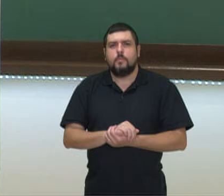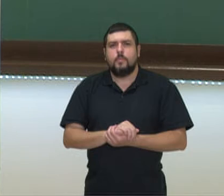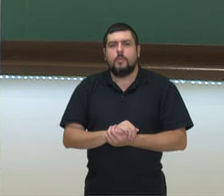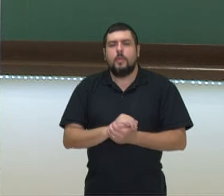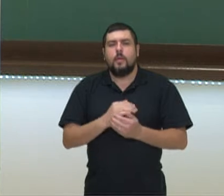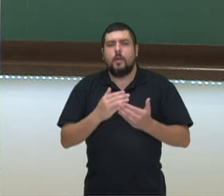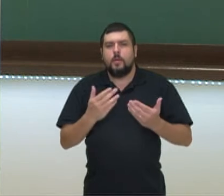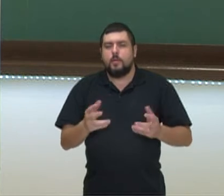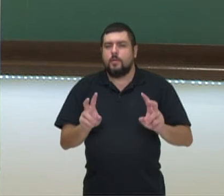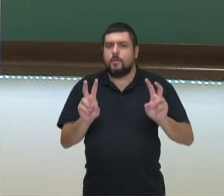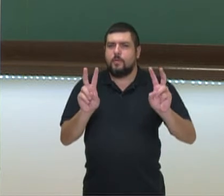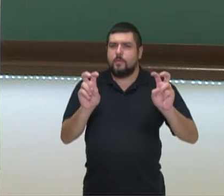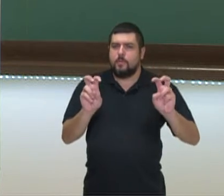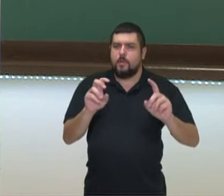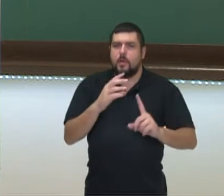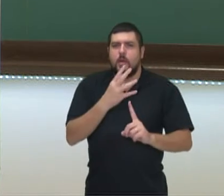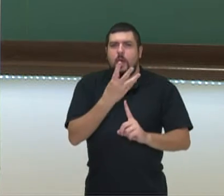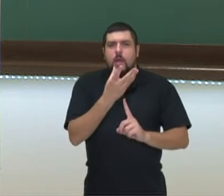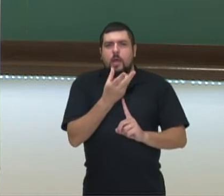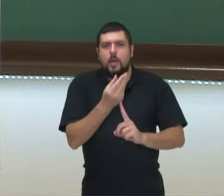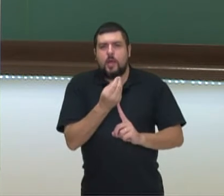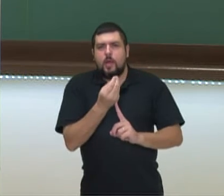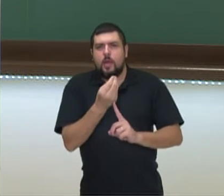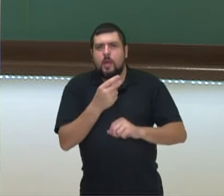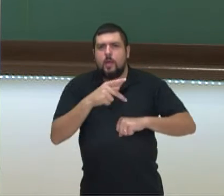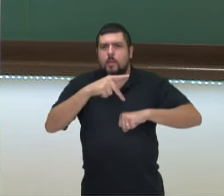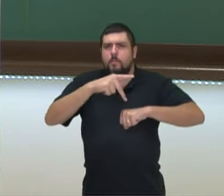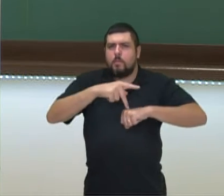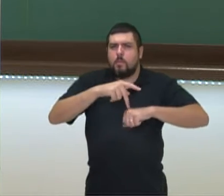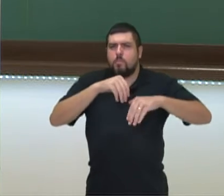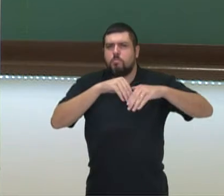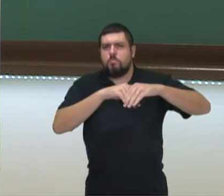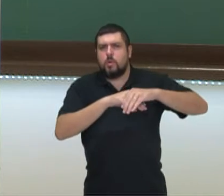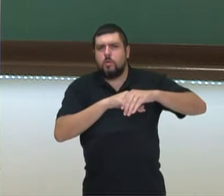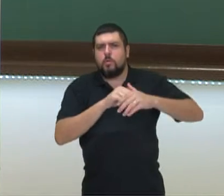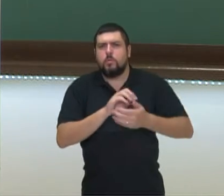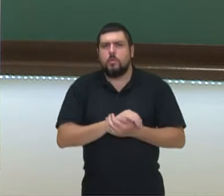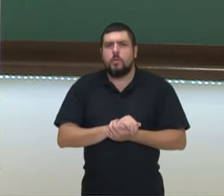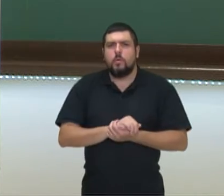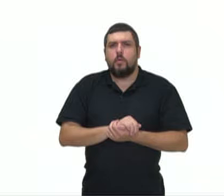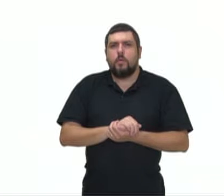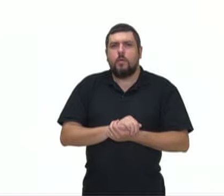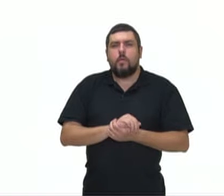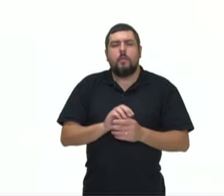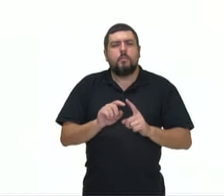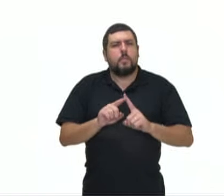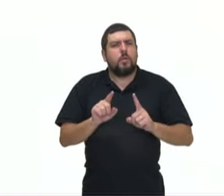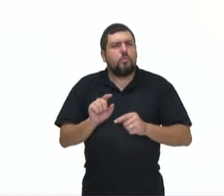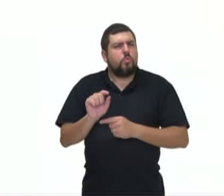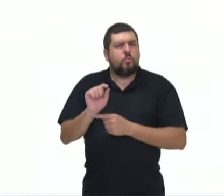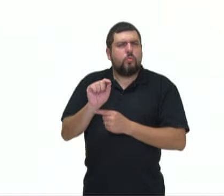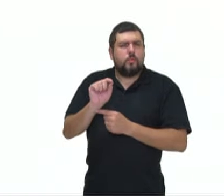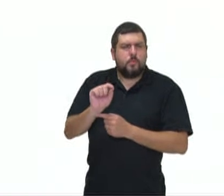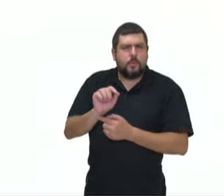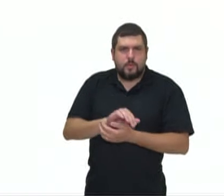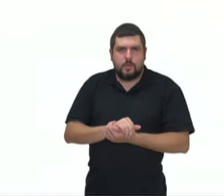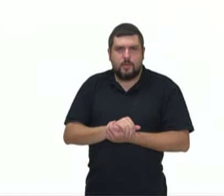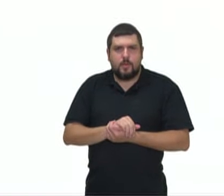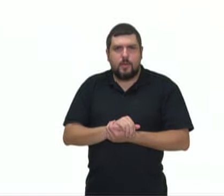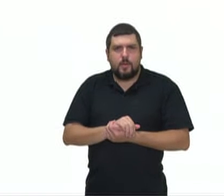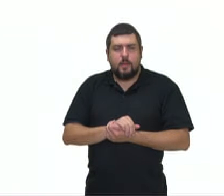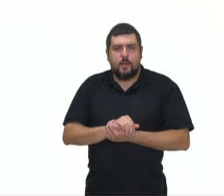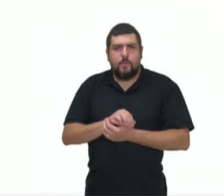rupestre, o tema, né, arte rupestre. Afinal, professor Paulo, o que é arte rupestre, né? A arte rupestre, ela